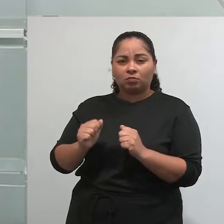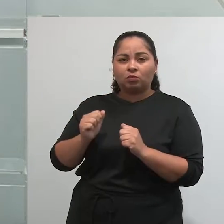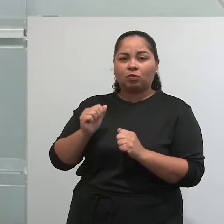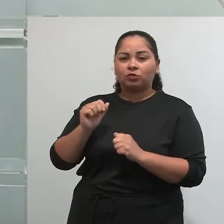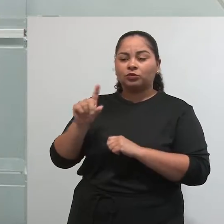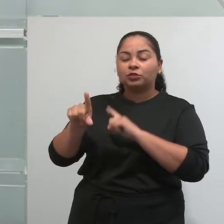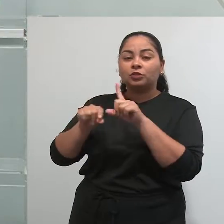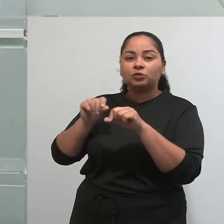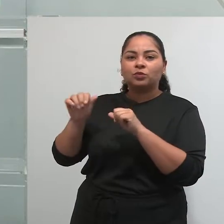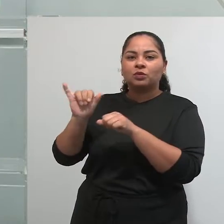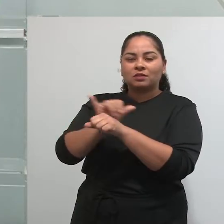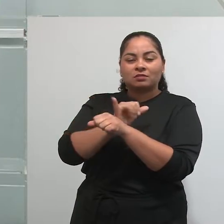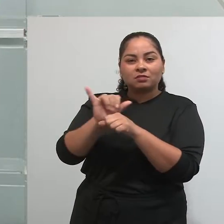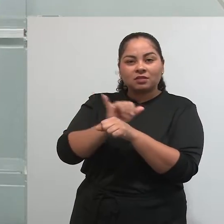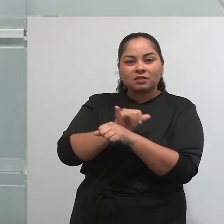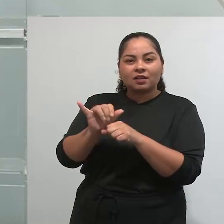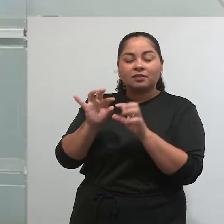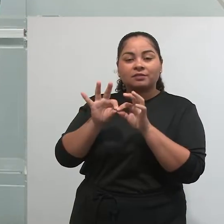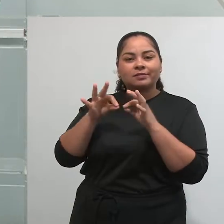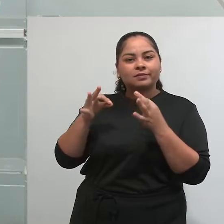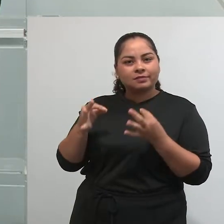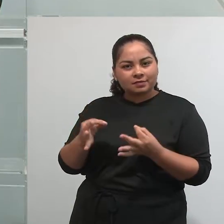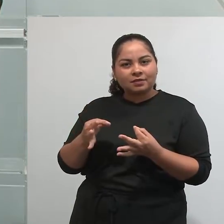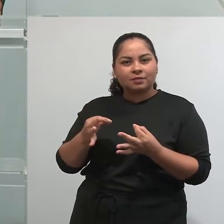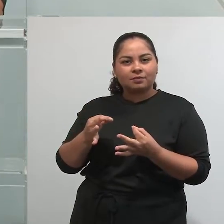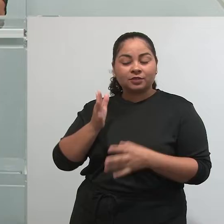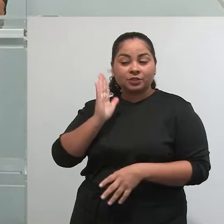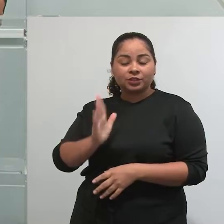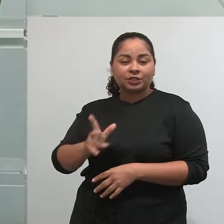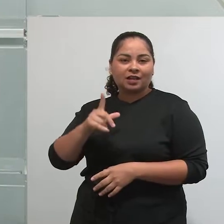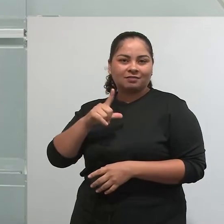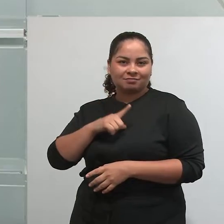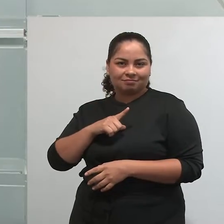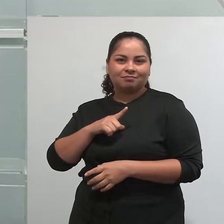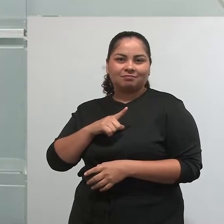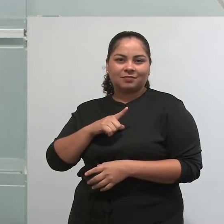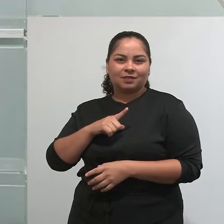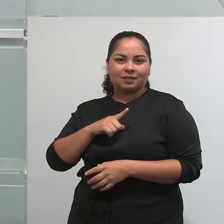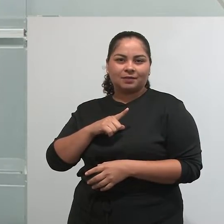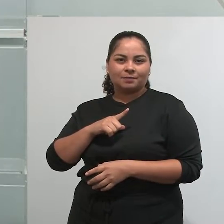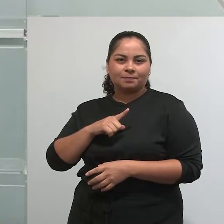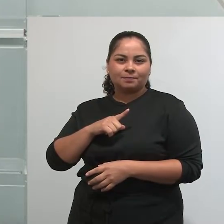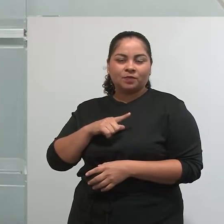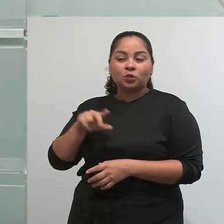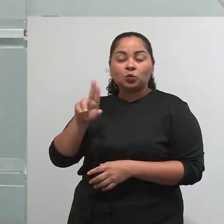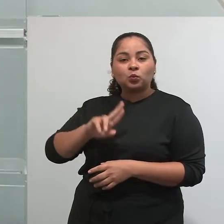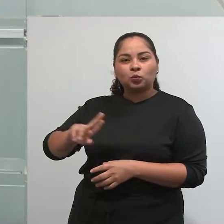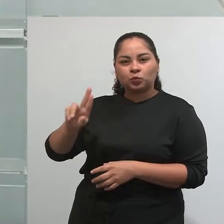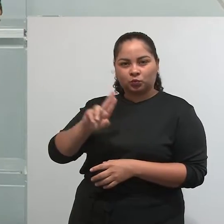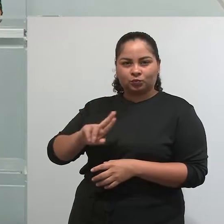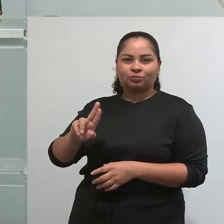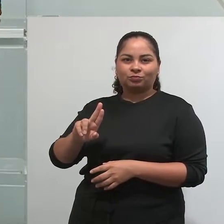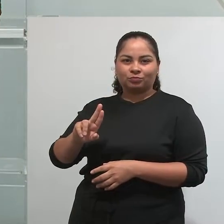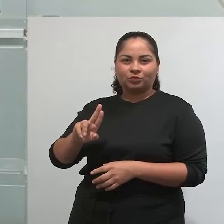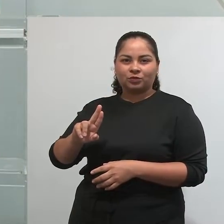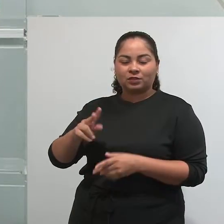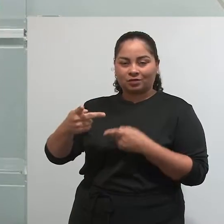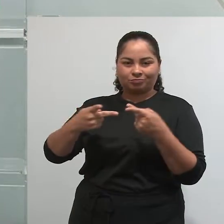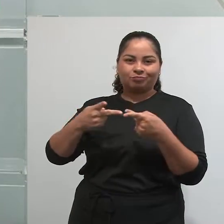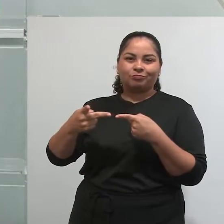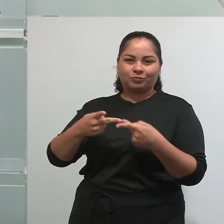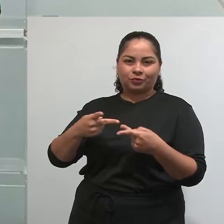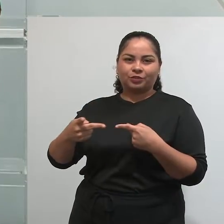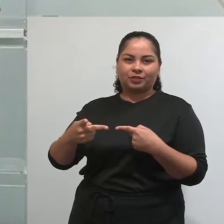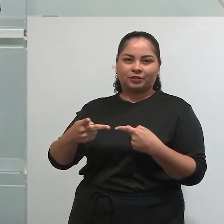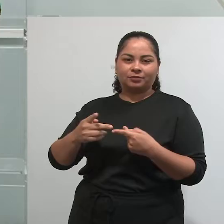investir mais financeiramente nisso. Até porque muitas vezes quando a gente fala assim, não, vou fazer um projeto e eu quero